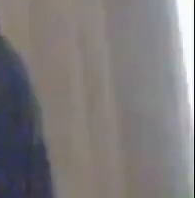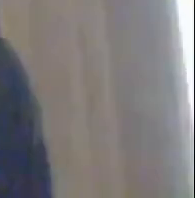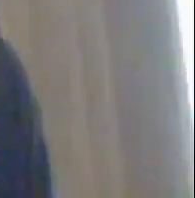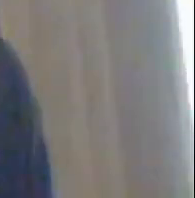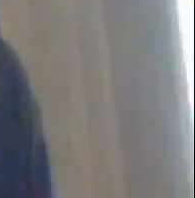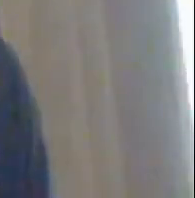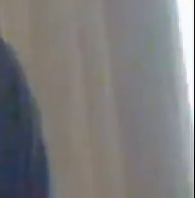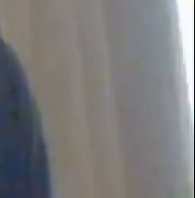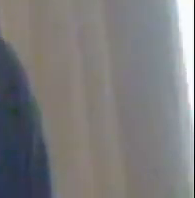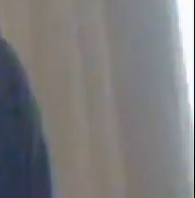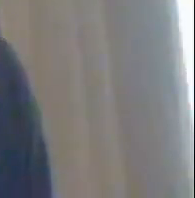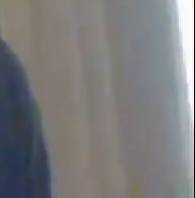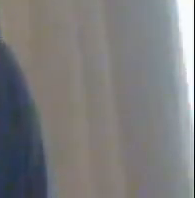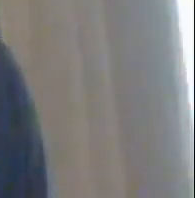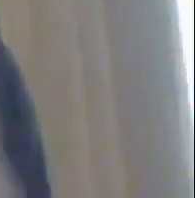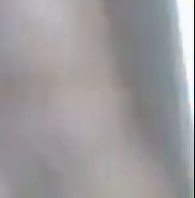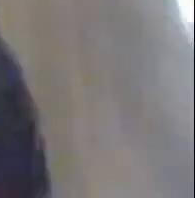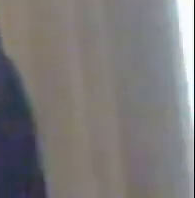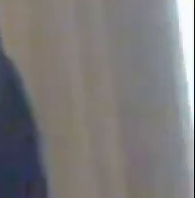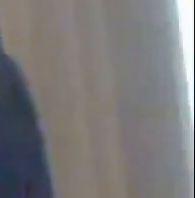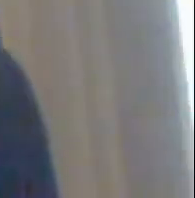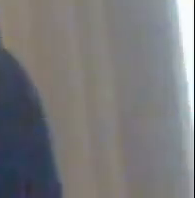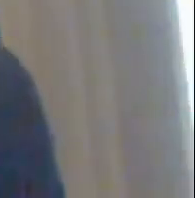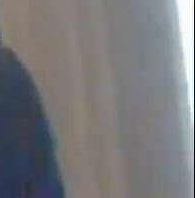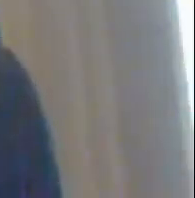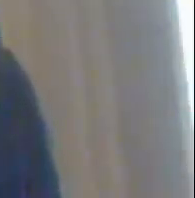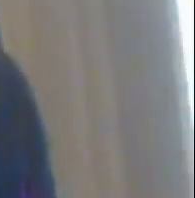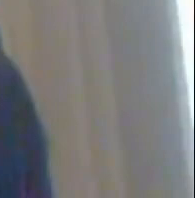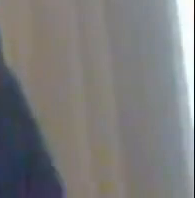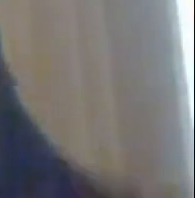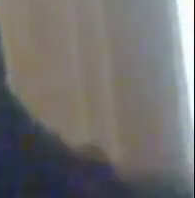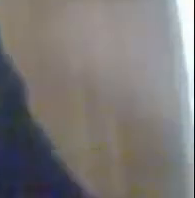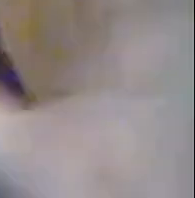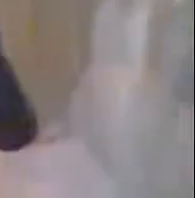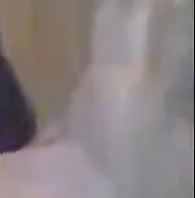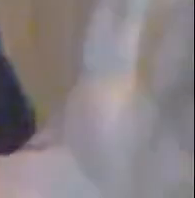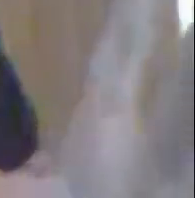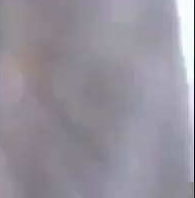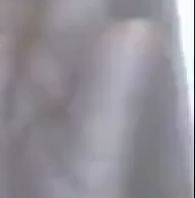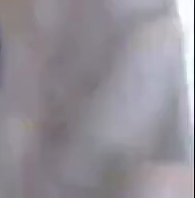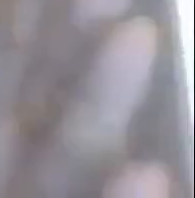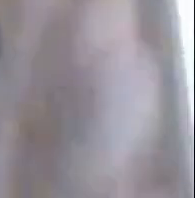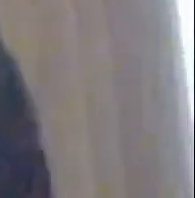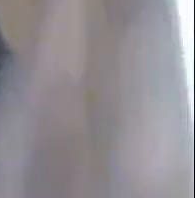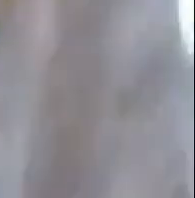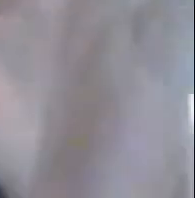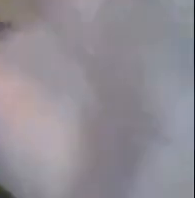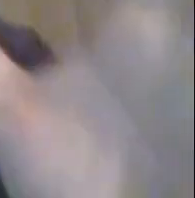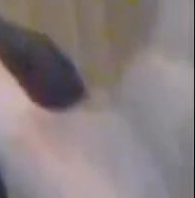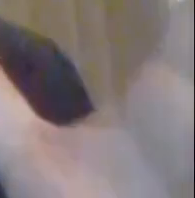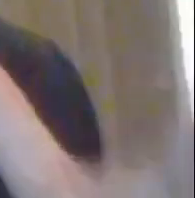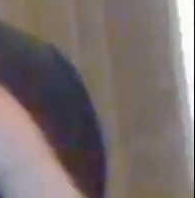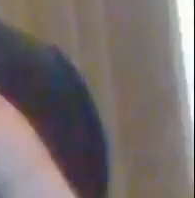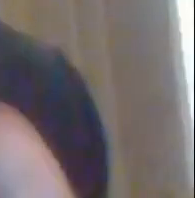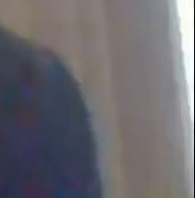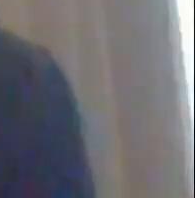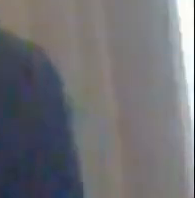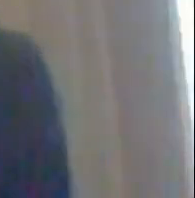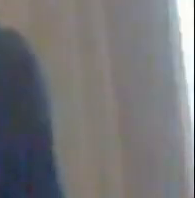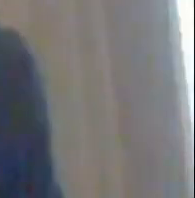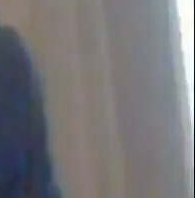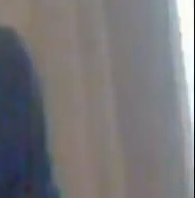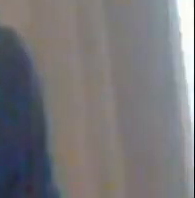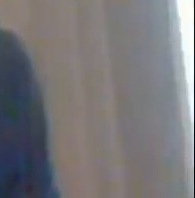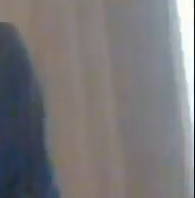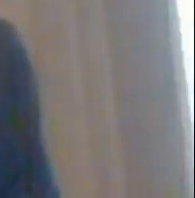apenas pelo serviço público, limpeza pública? Então, eu começo, antes de fazer a apresentação, dizendo duas coisas. Primeiro, limpeza pública não